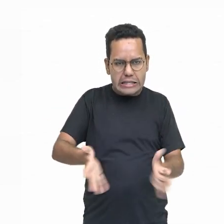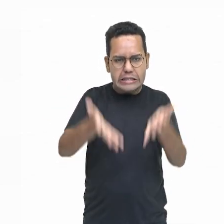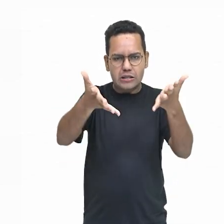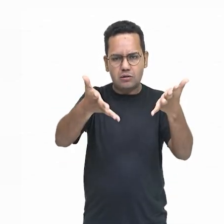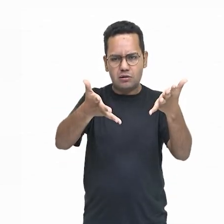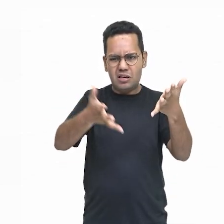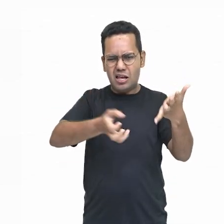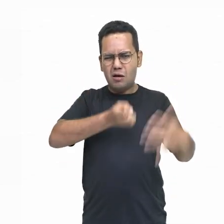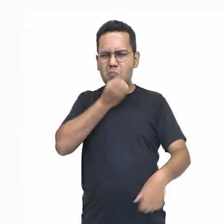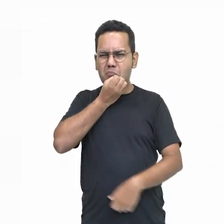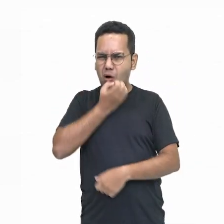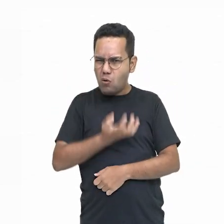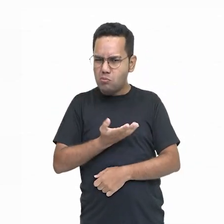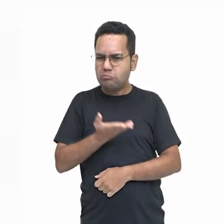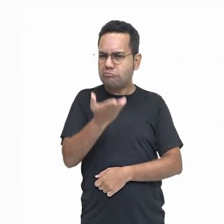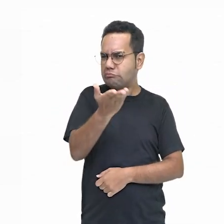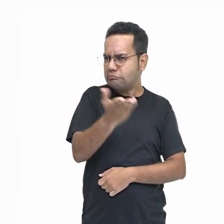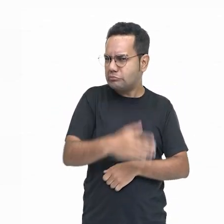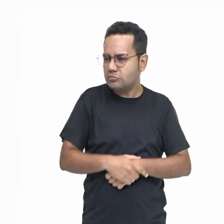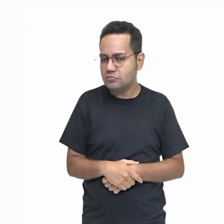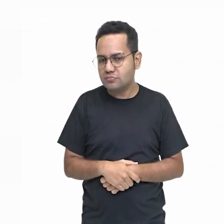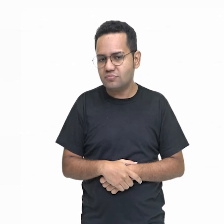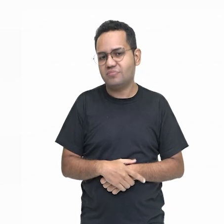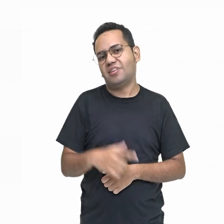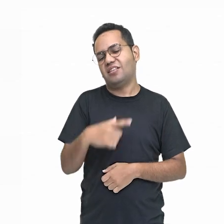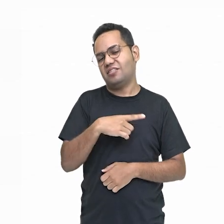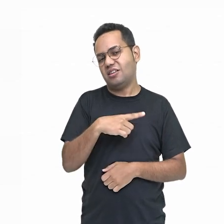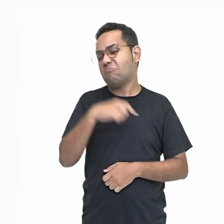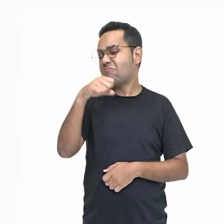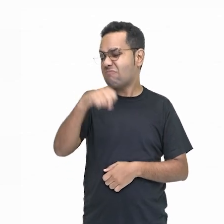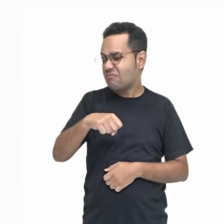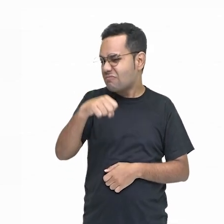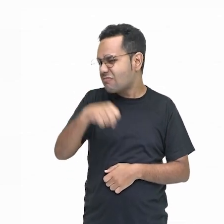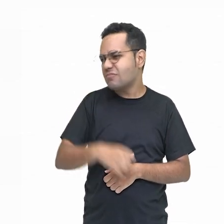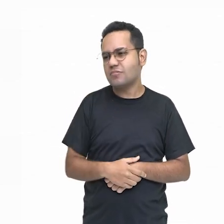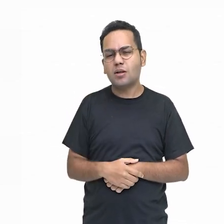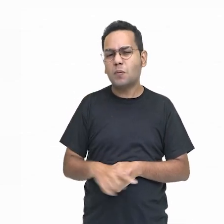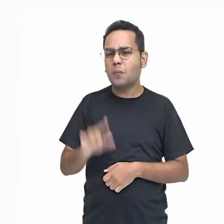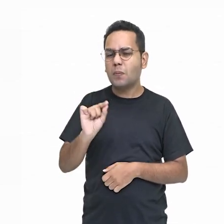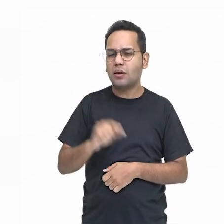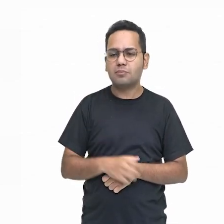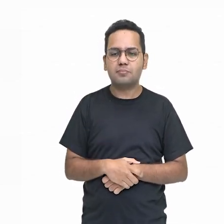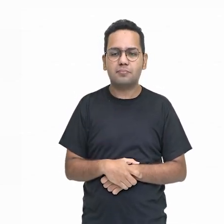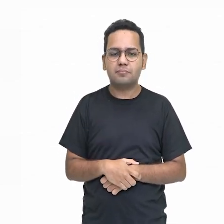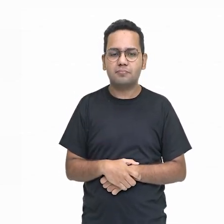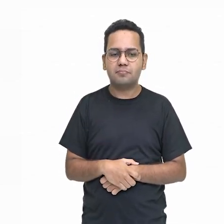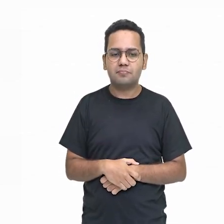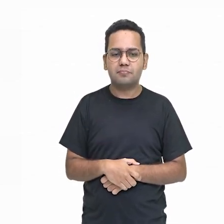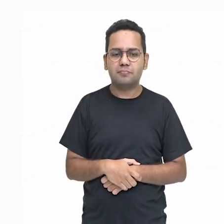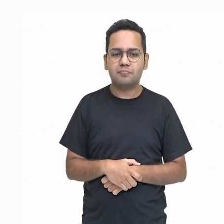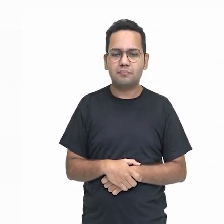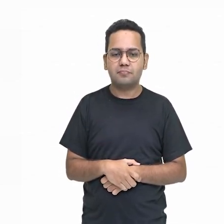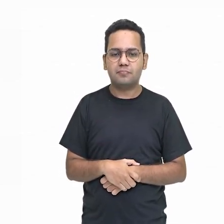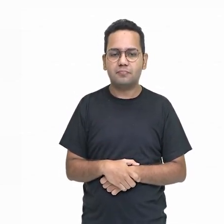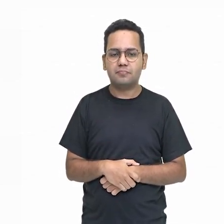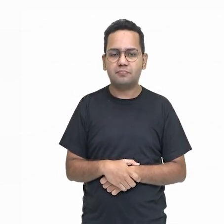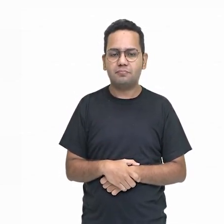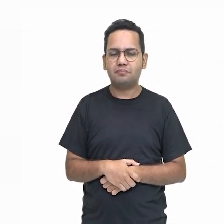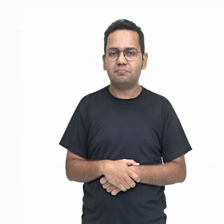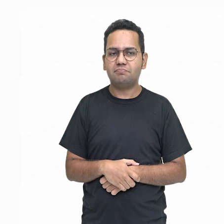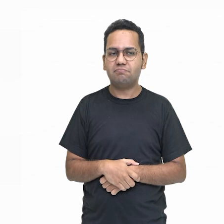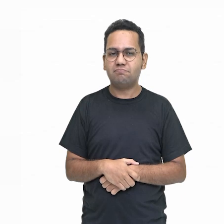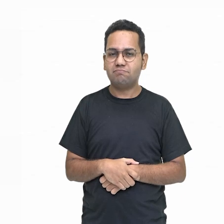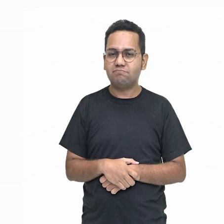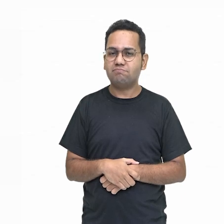vista com bons olhos. Essa ascensão desses regimes populistas sempre foi